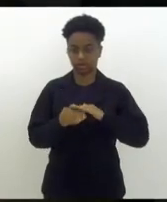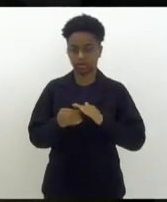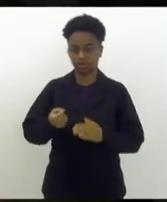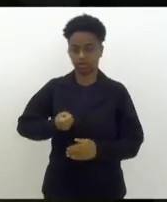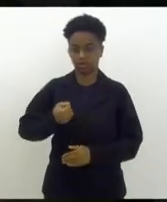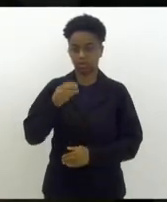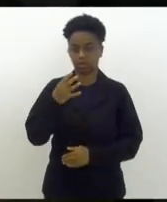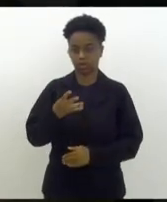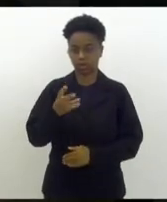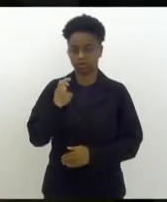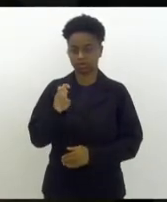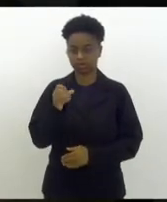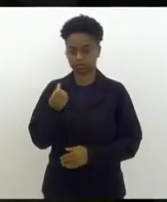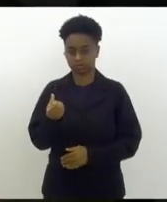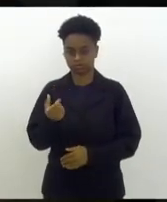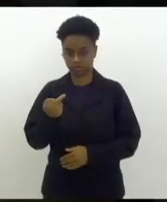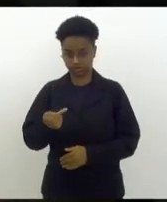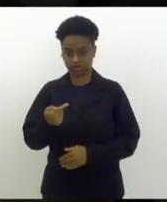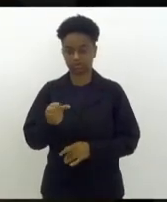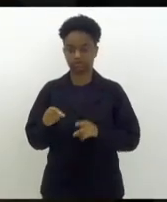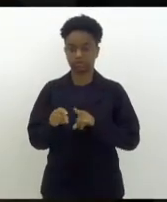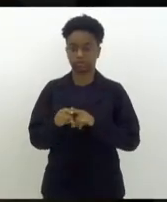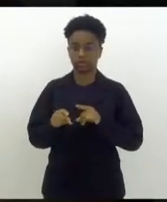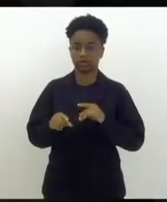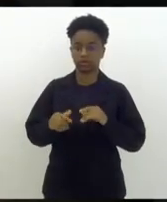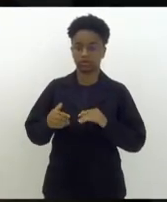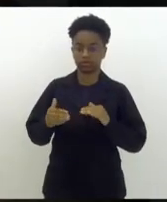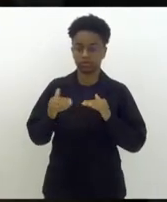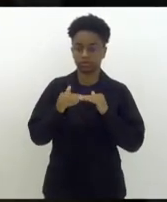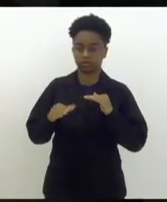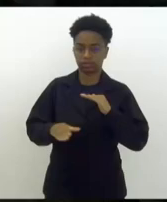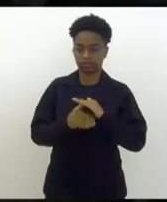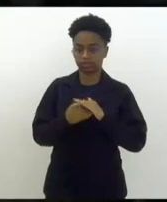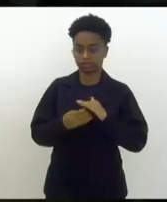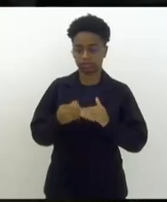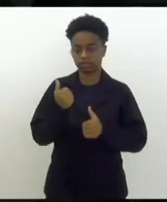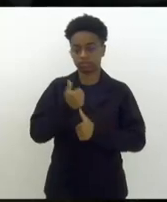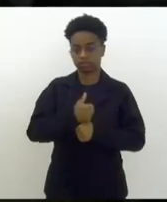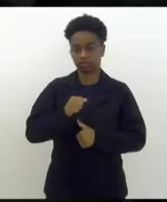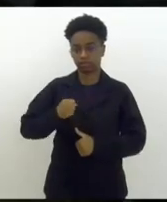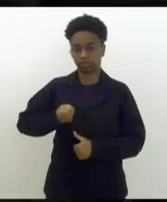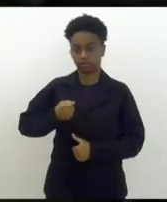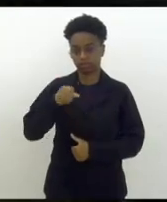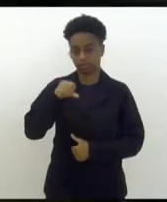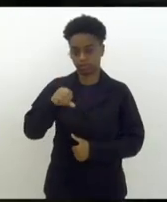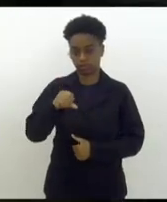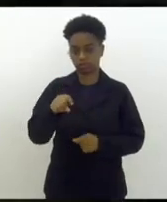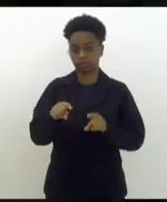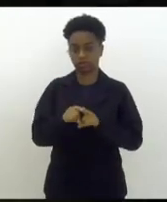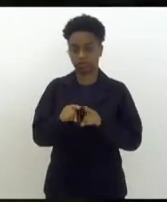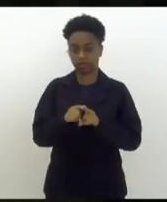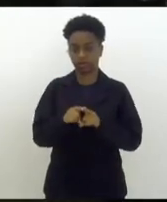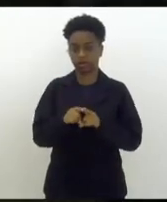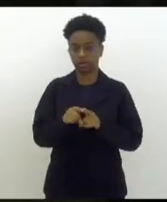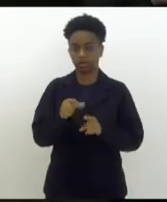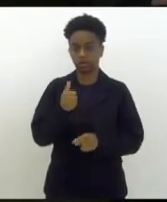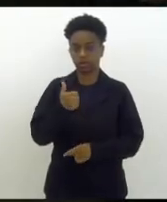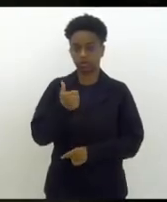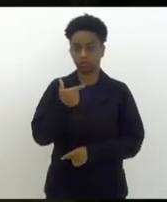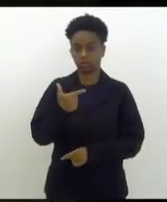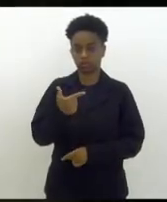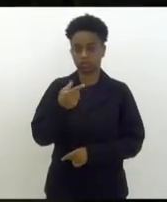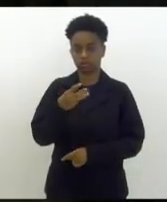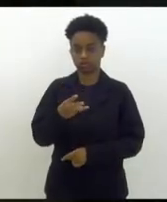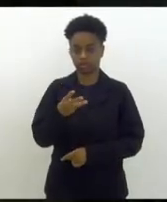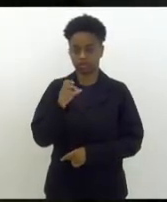número 45 e 7 favorável com submenda emenda 9 favorável com submendaglutinativa as emendas 1 2